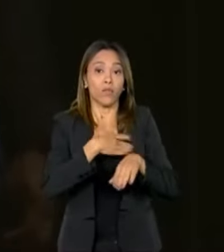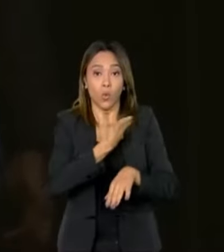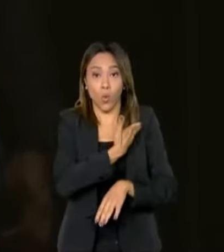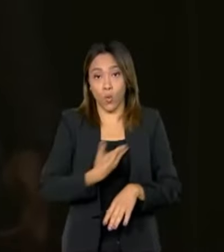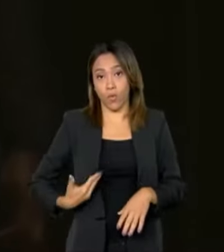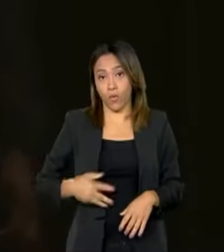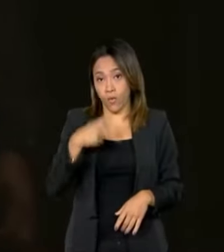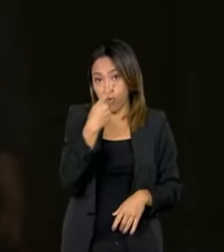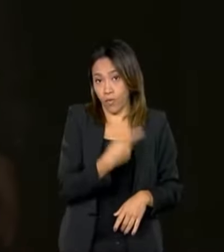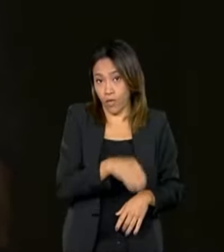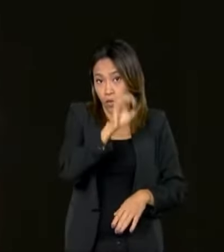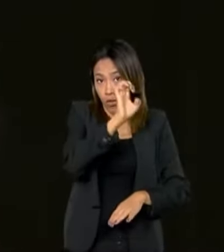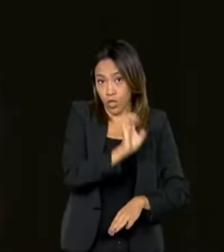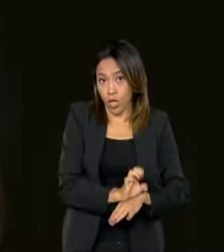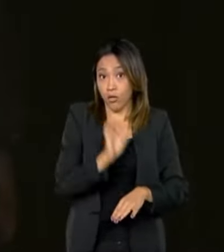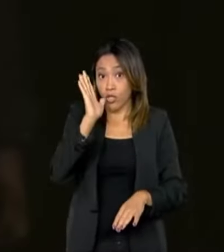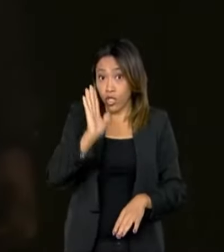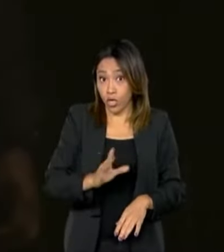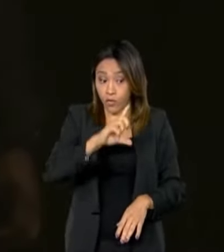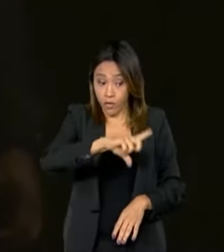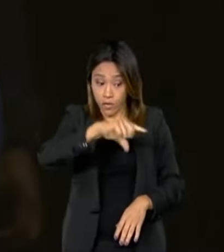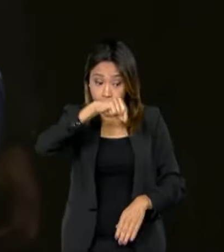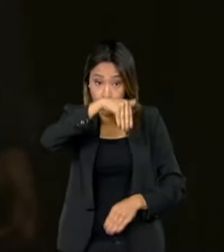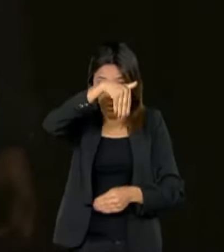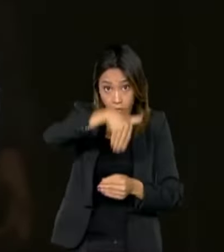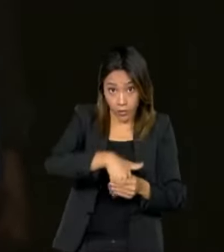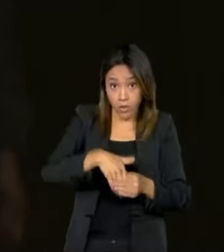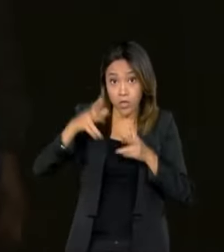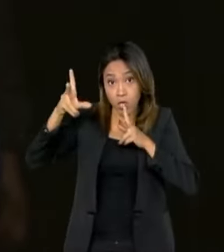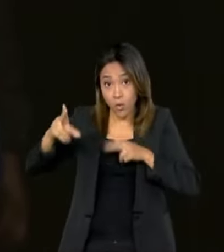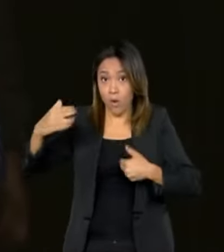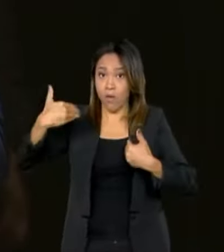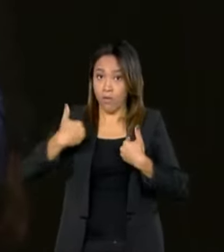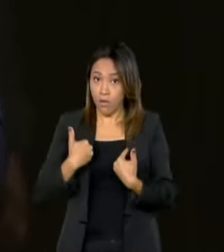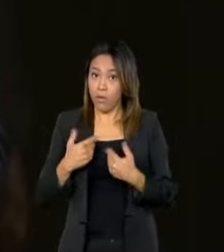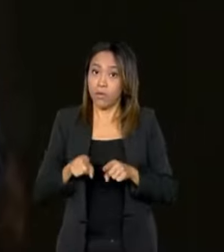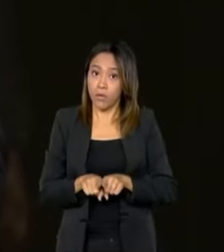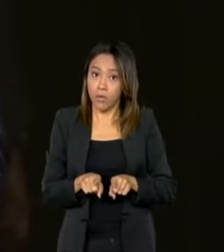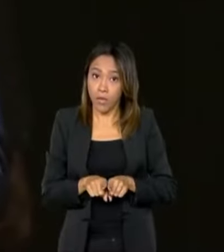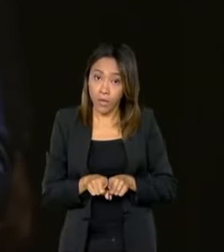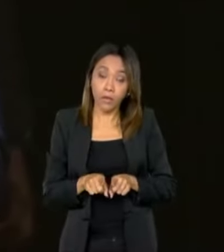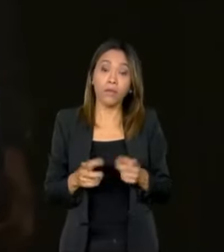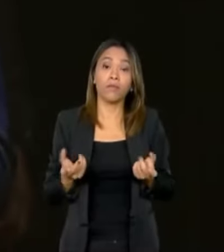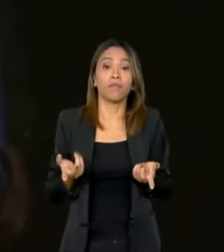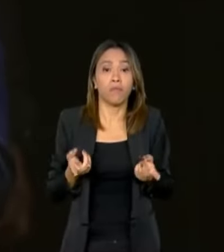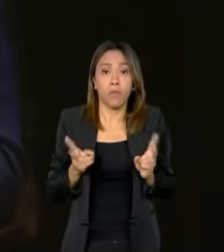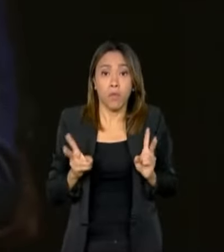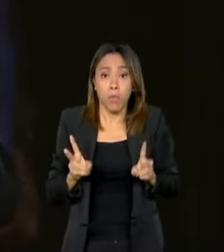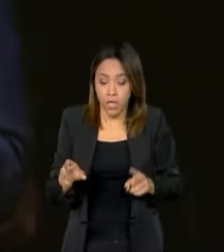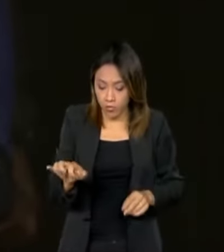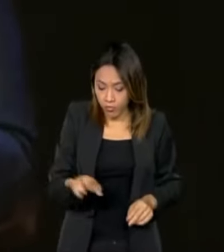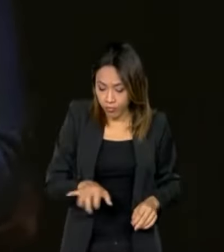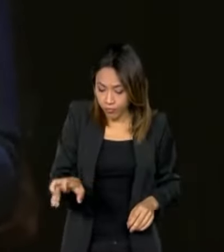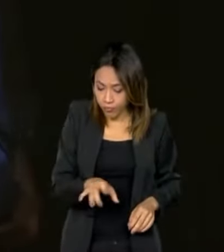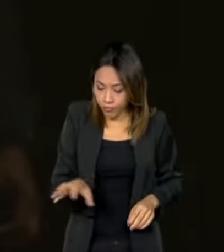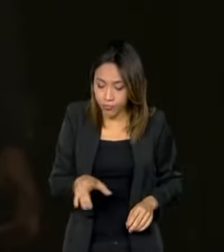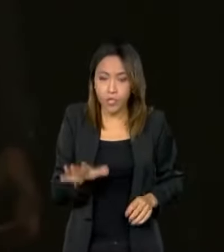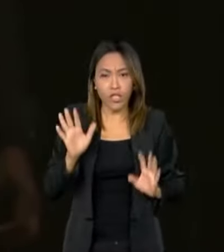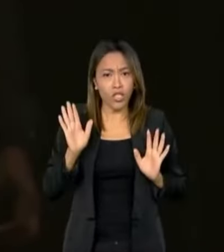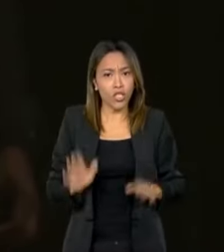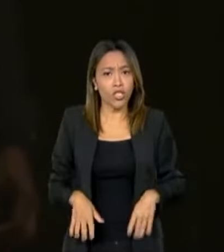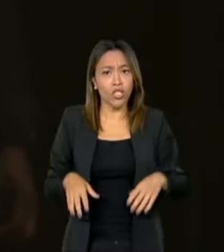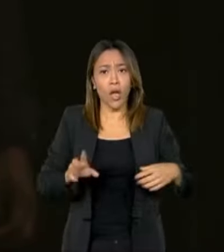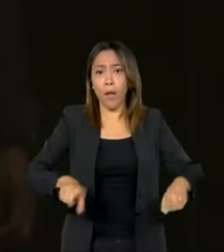eleito pelo mesmo povo que me elegeu, pela mesma urna que me elegeu e que tomaram posse e que, portanto, tem